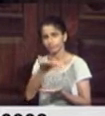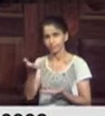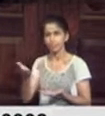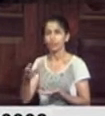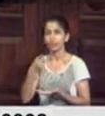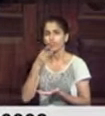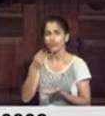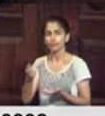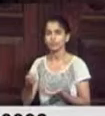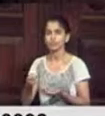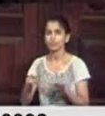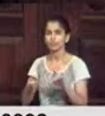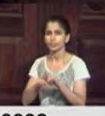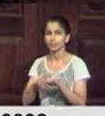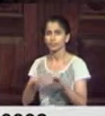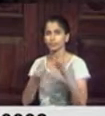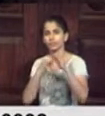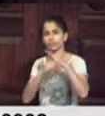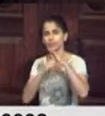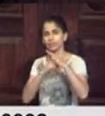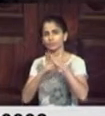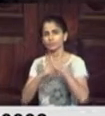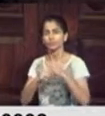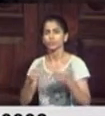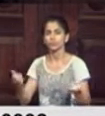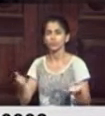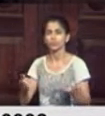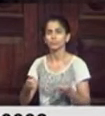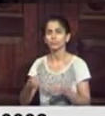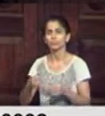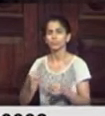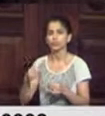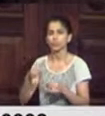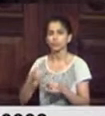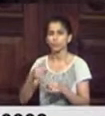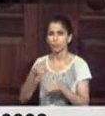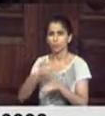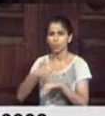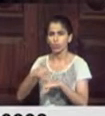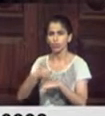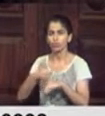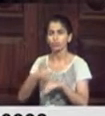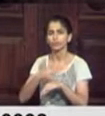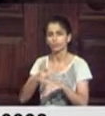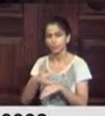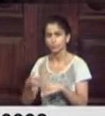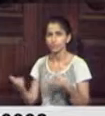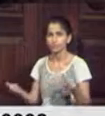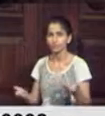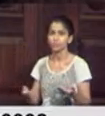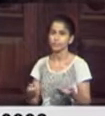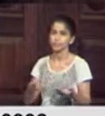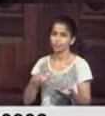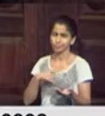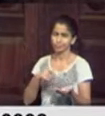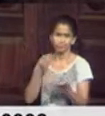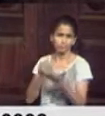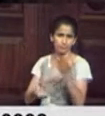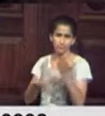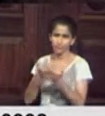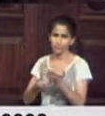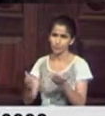em dezembro do ano passado. Passado um ano, uma série de questões, como as taxas de fiscalização ambiental, ainda não